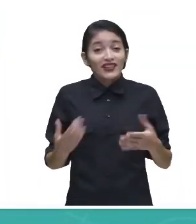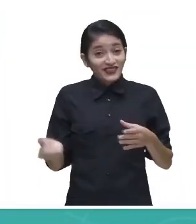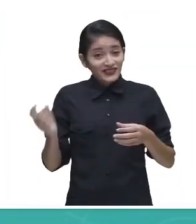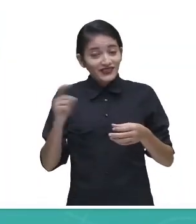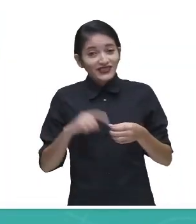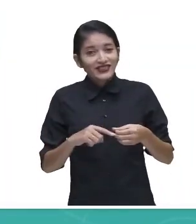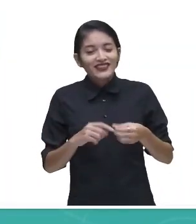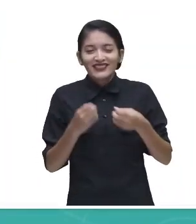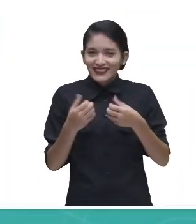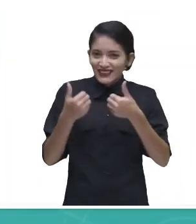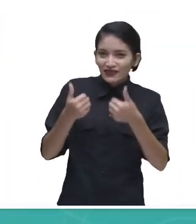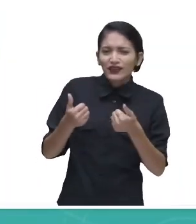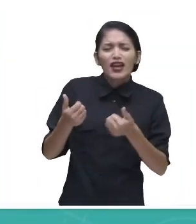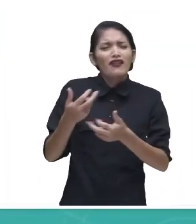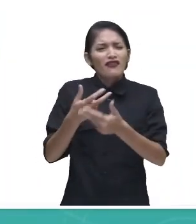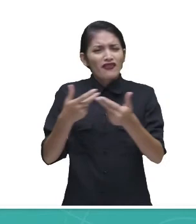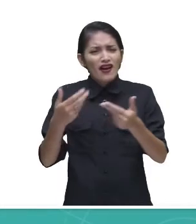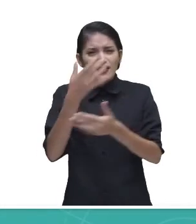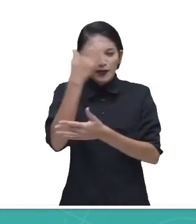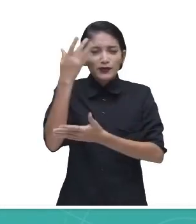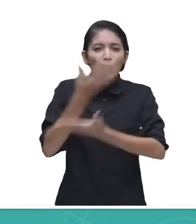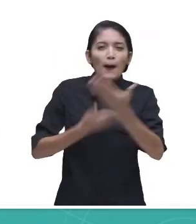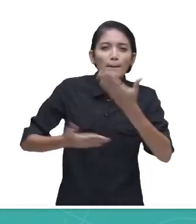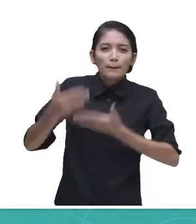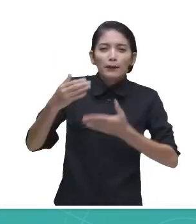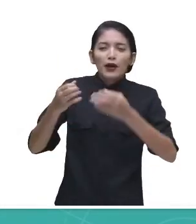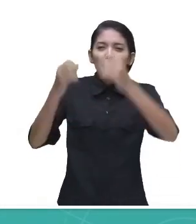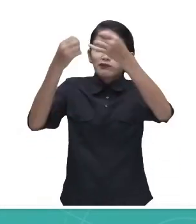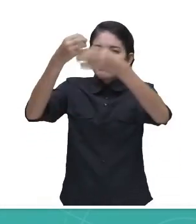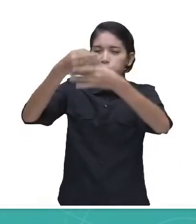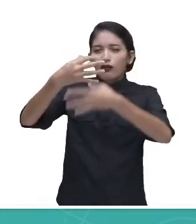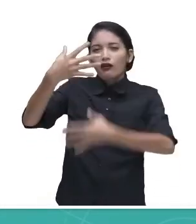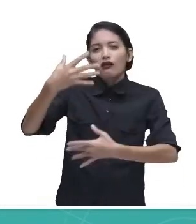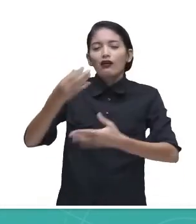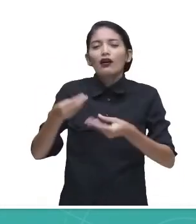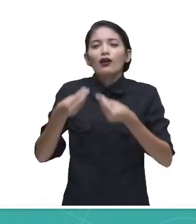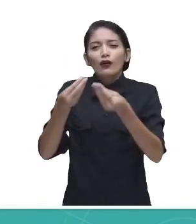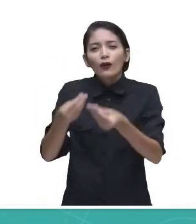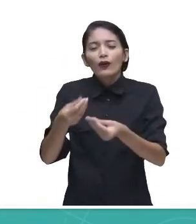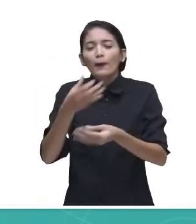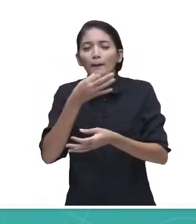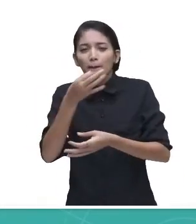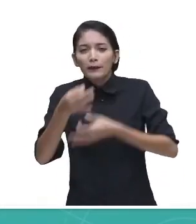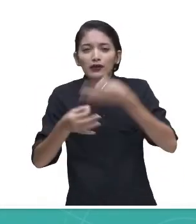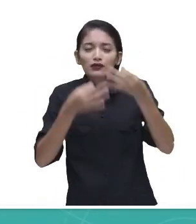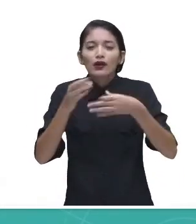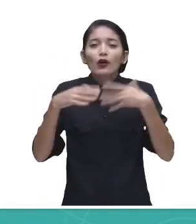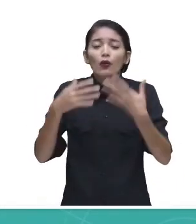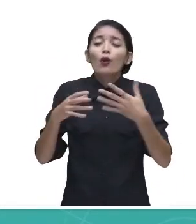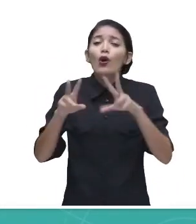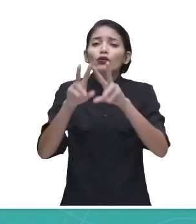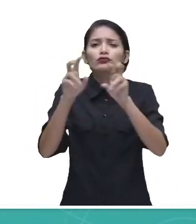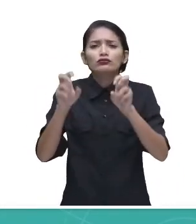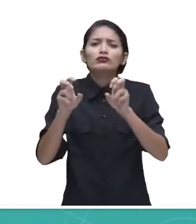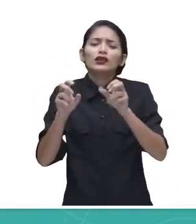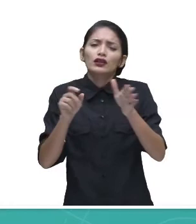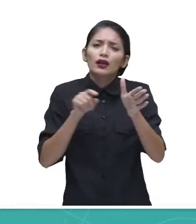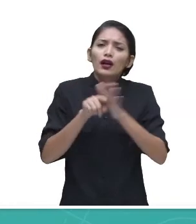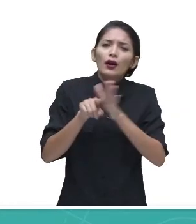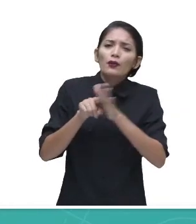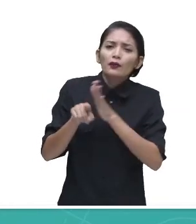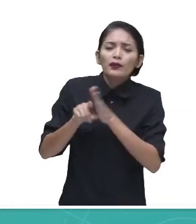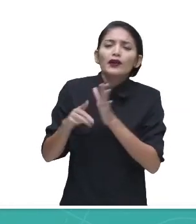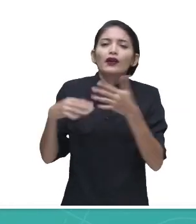Retornamos e muito bem, muita gente participando aí no chat, colocando a sua opinião, qual foi a questão, como manter ali a homeostase